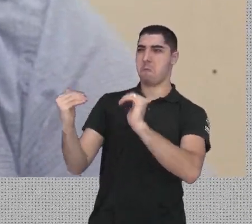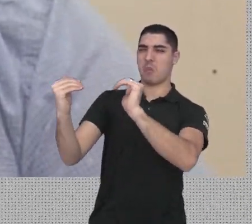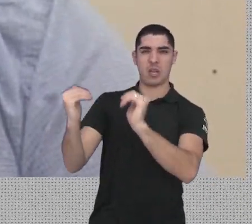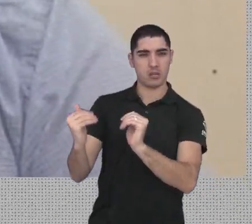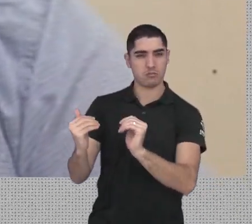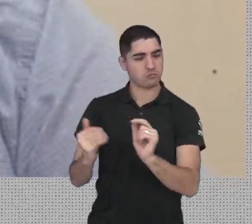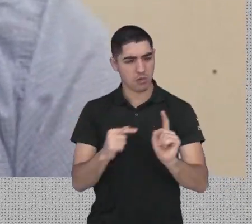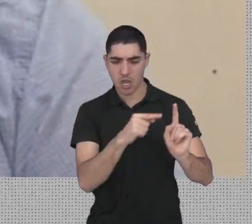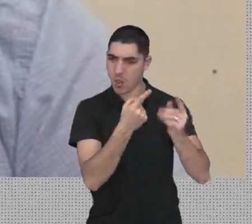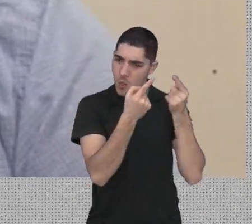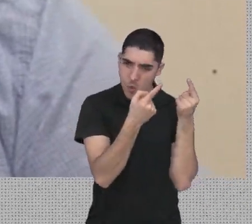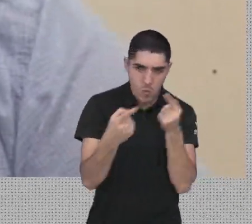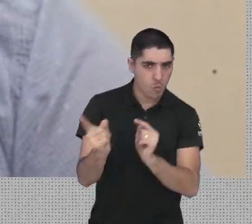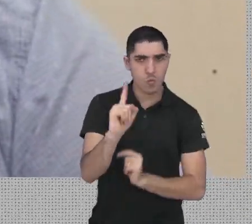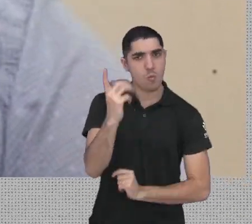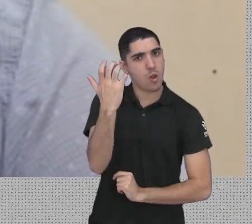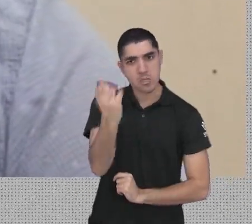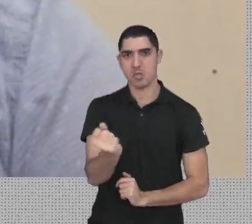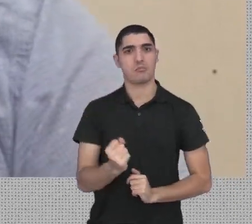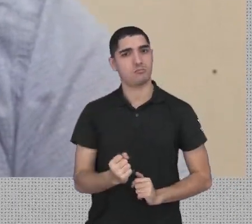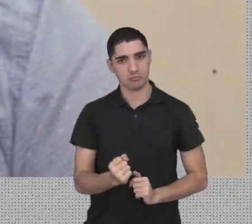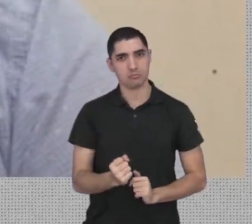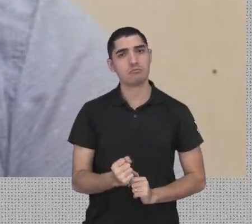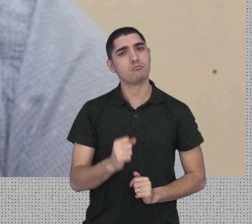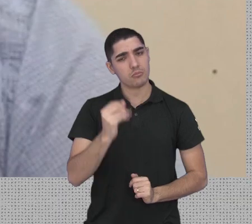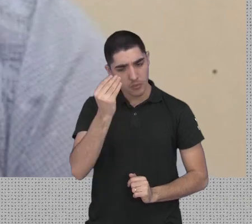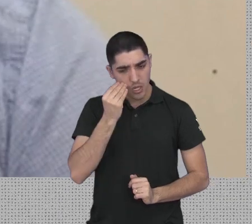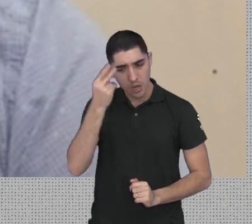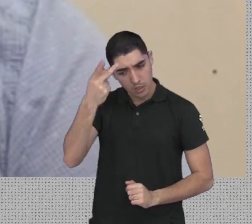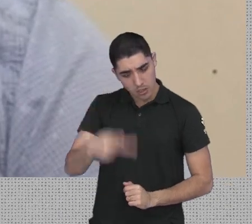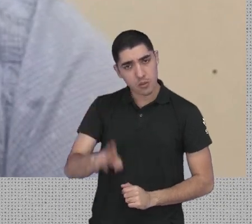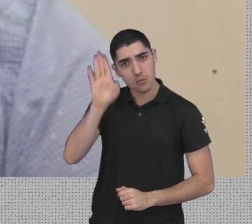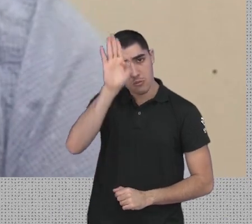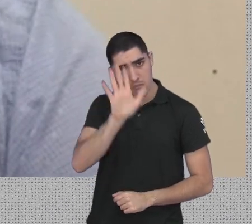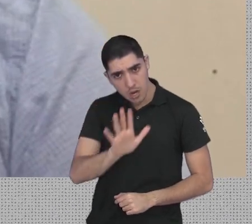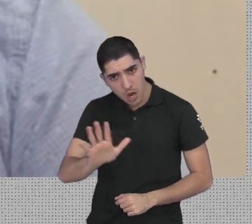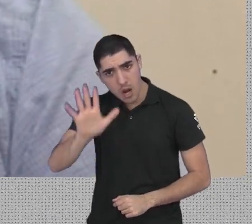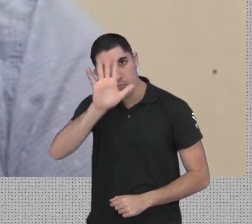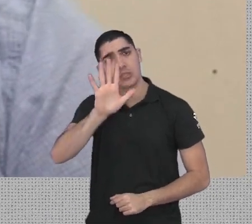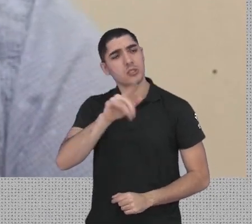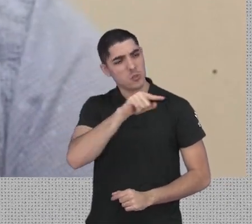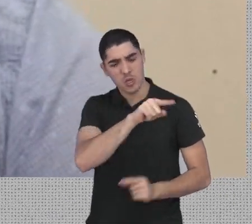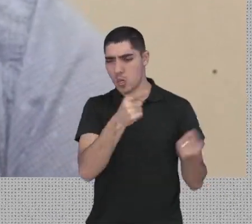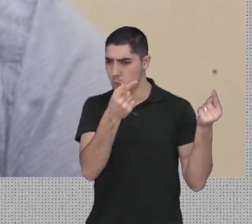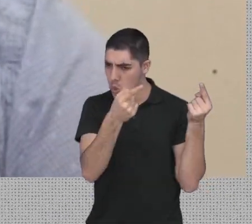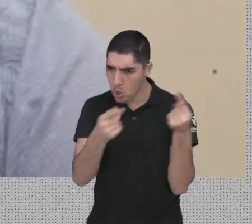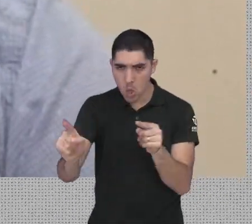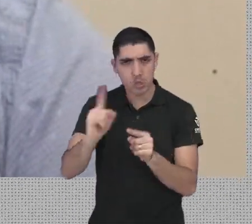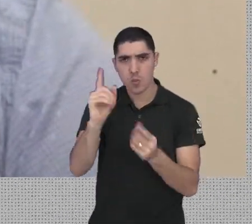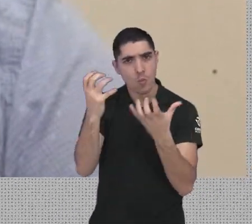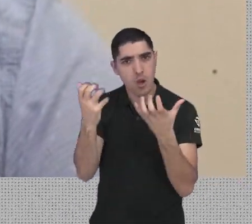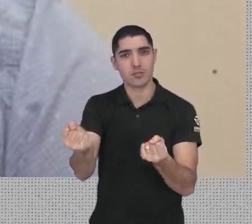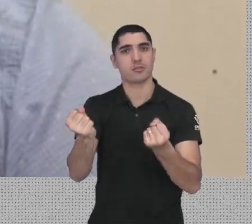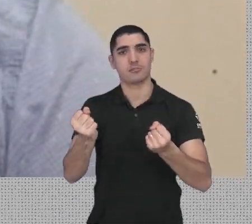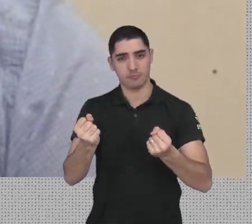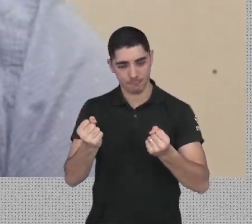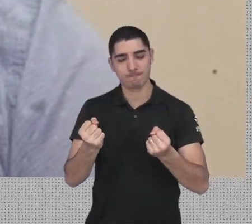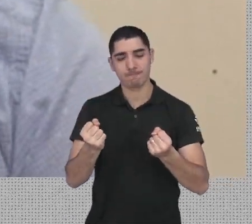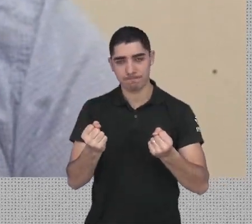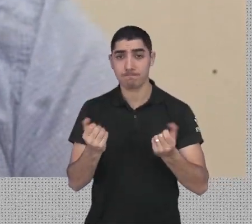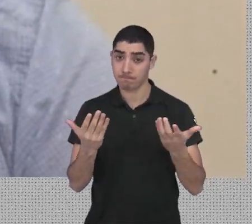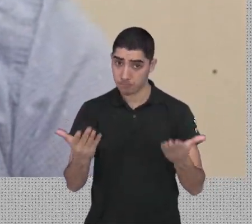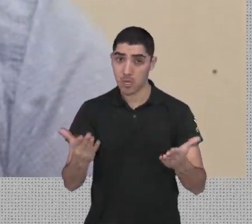e que ele entendia que ele tinha o dever, como cidadão brasileiro e como oficial do Exército, intervir nesse modelo,